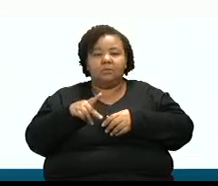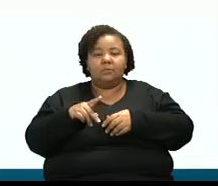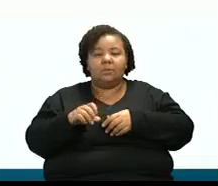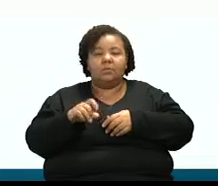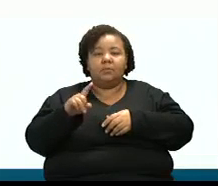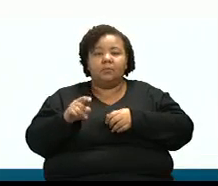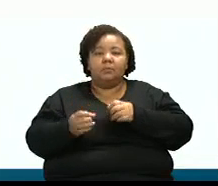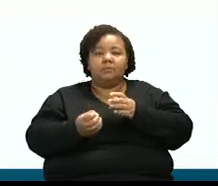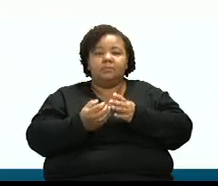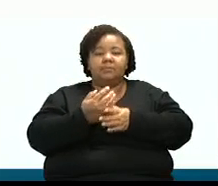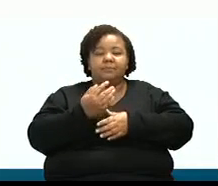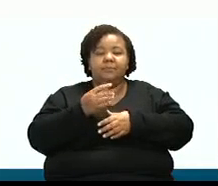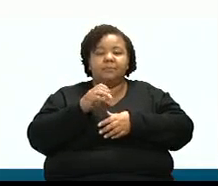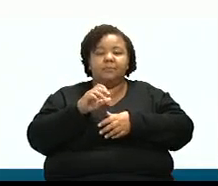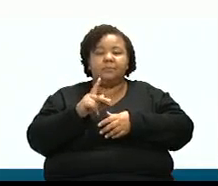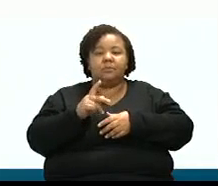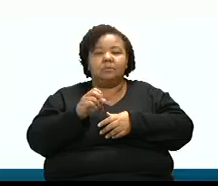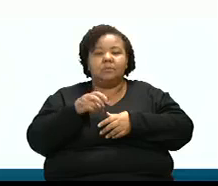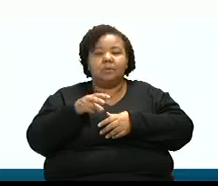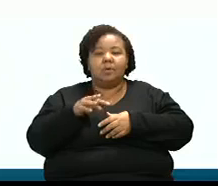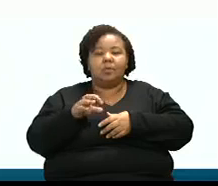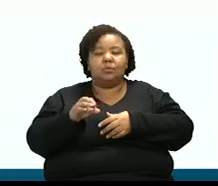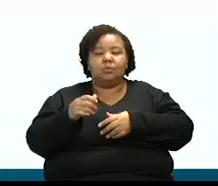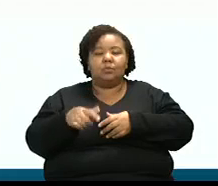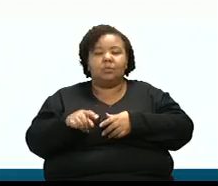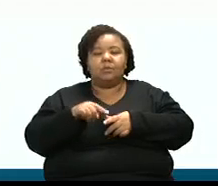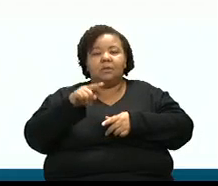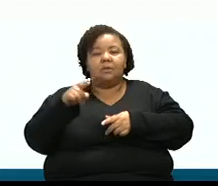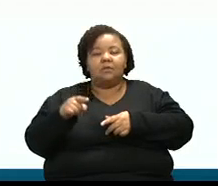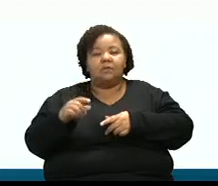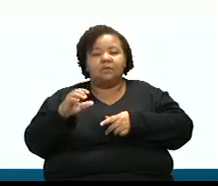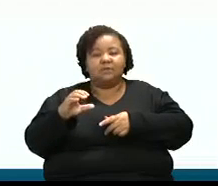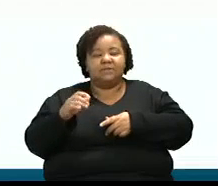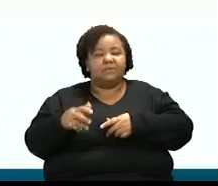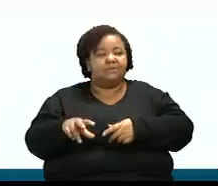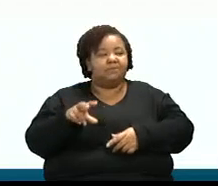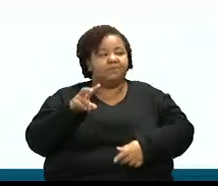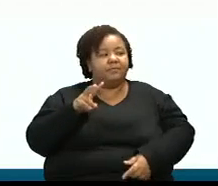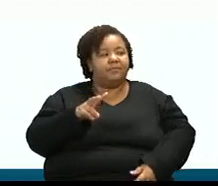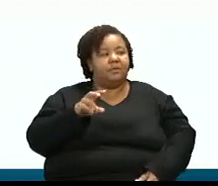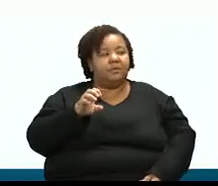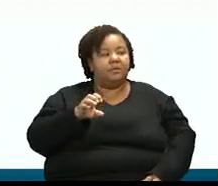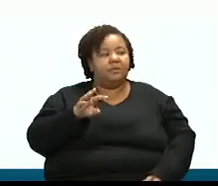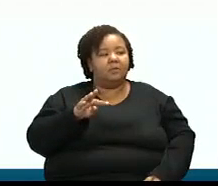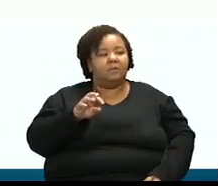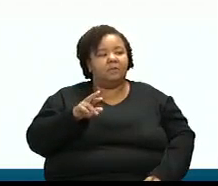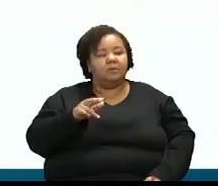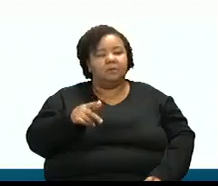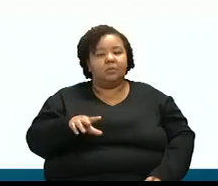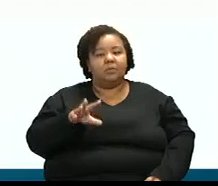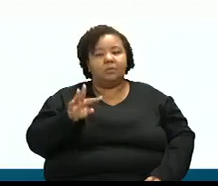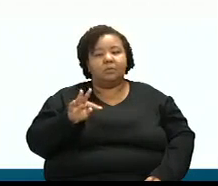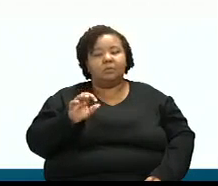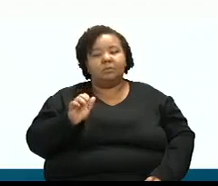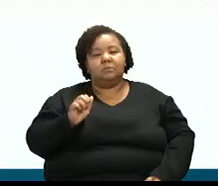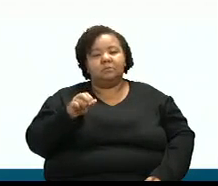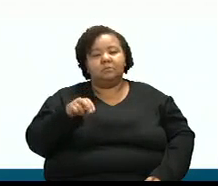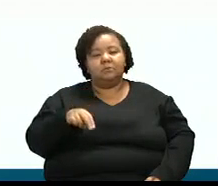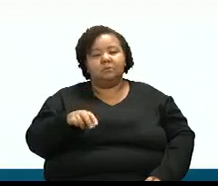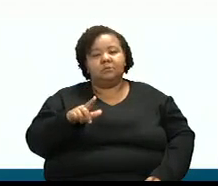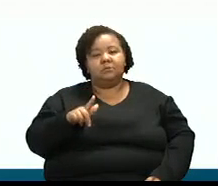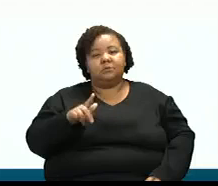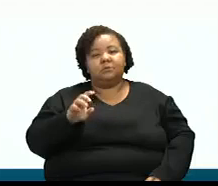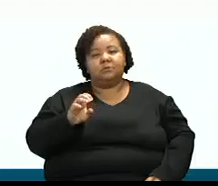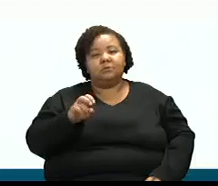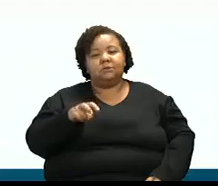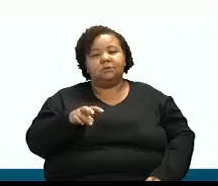ponto sobre a curva C. O vetor tangente, ele é tangente à curva e